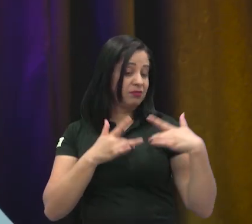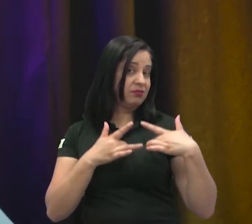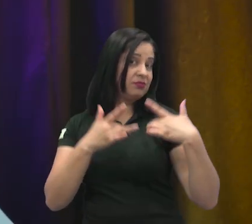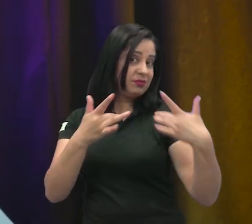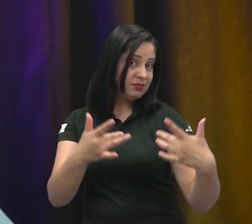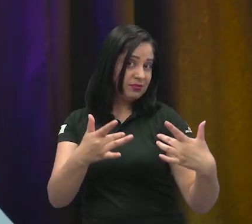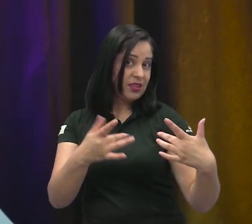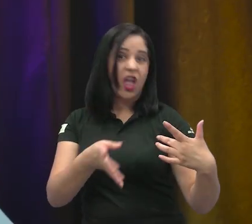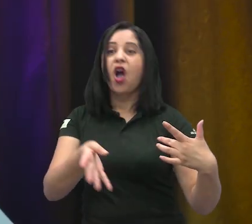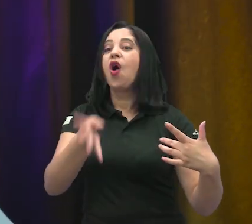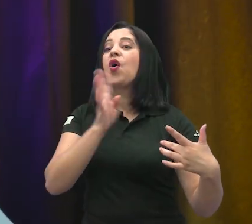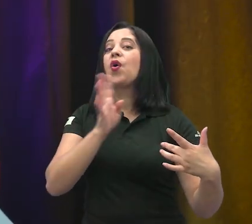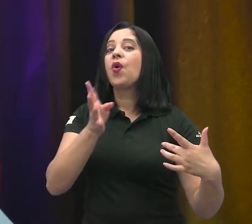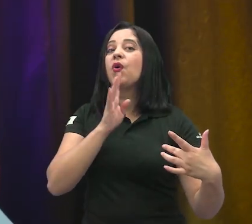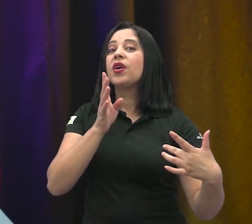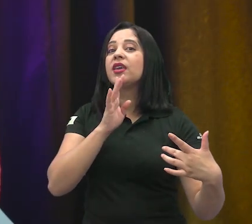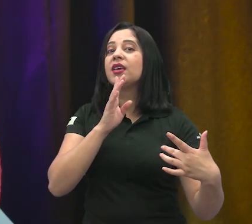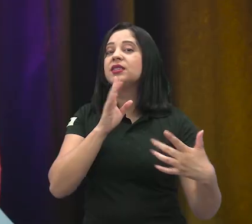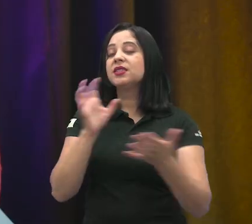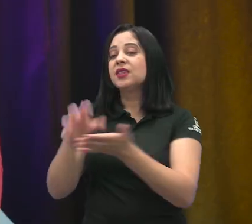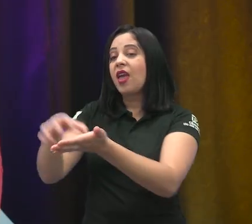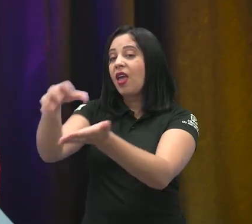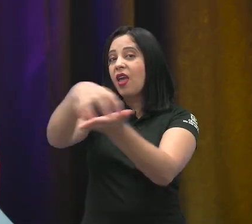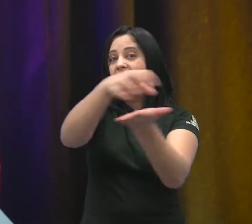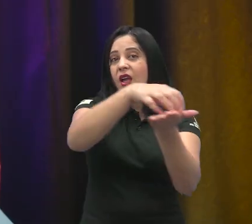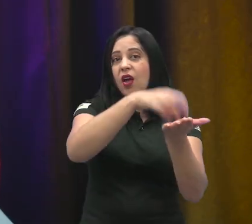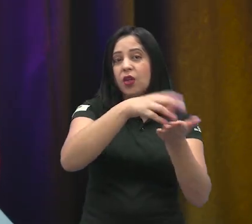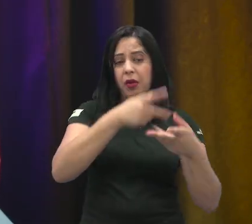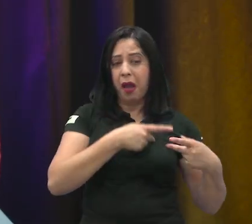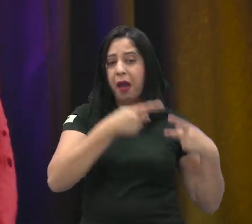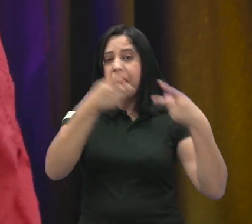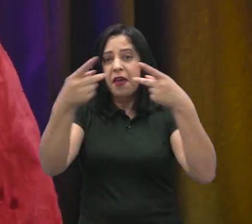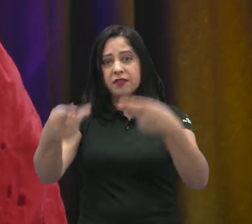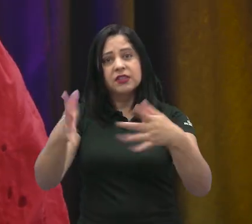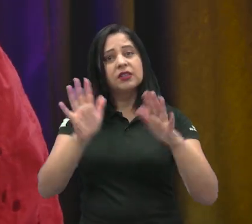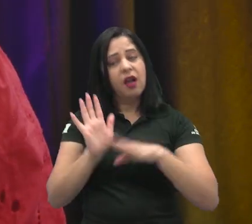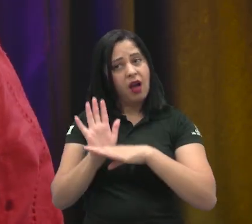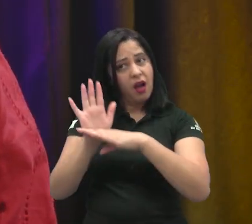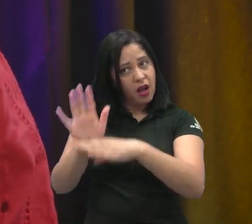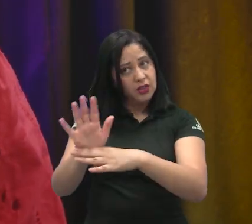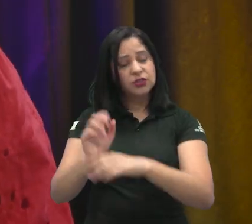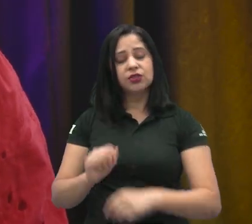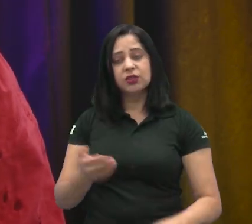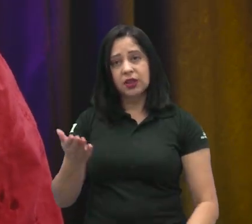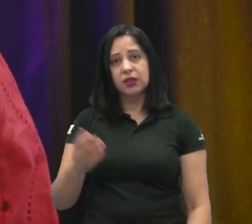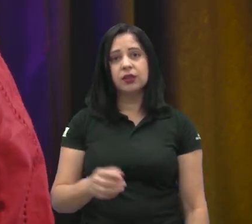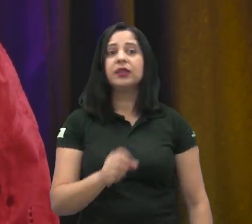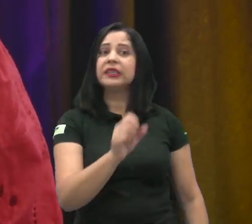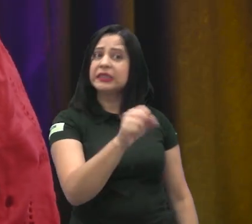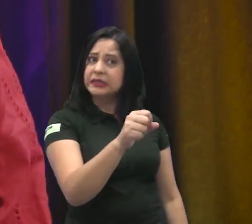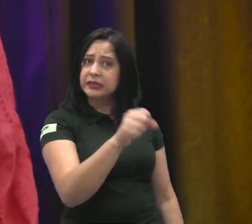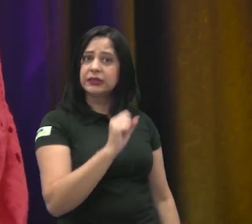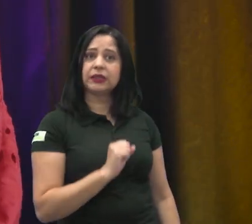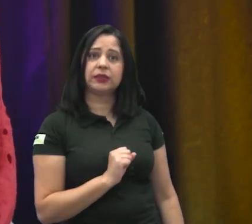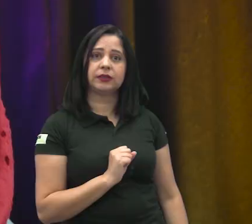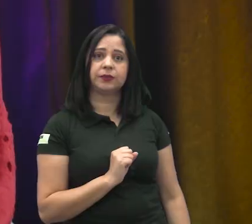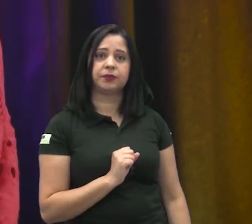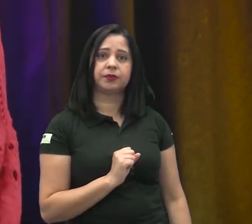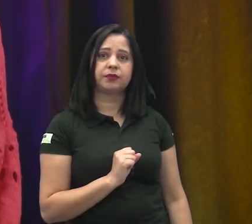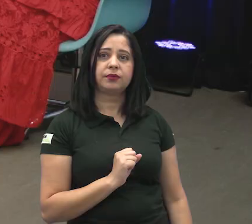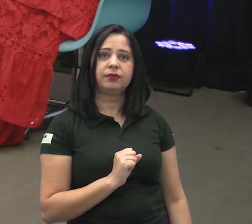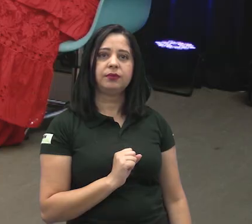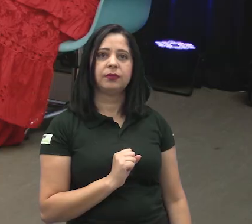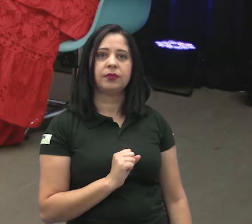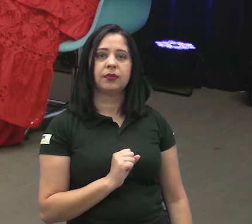sua solidariedade, conhecer mais as instituições que estão por aqui e às vezes eu posso até contribuir também, né, Fê, dentro das instituições.